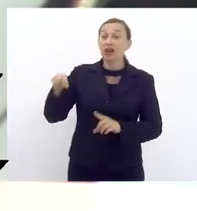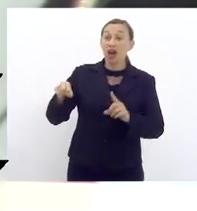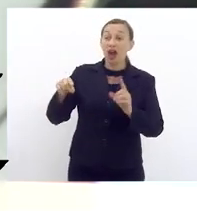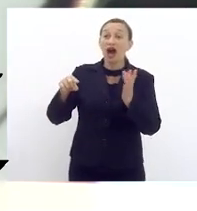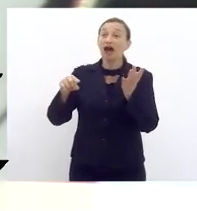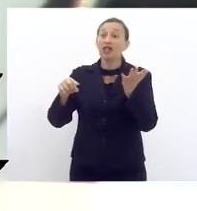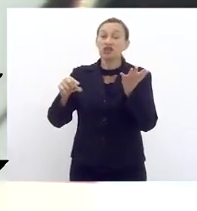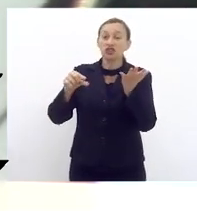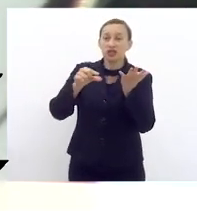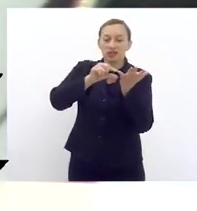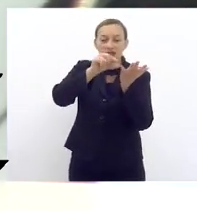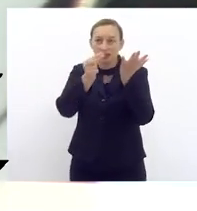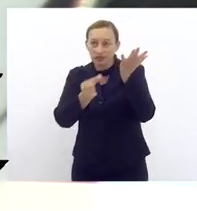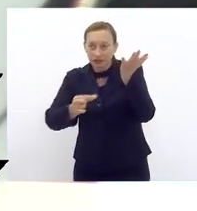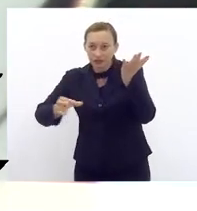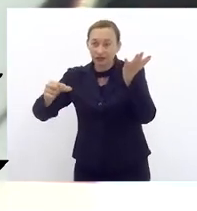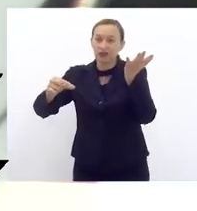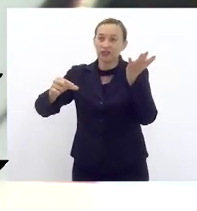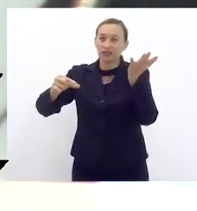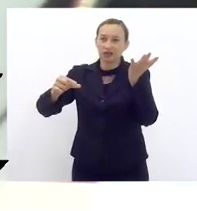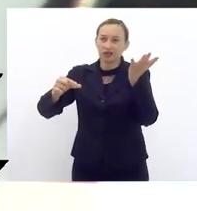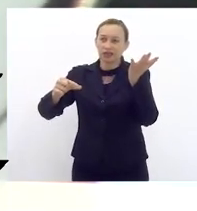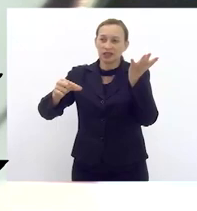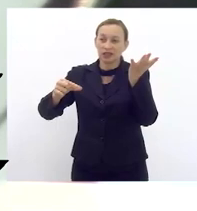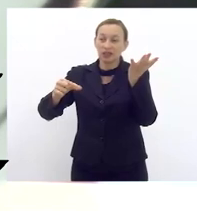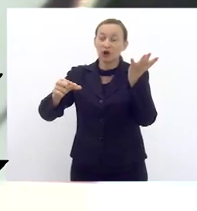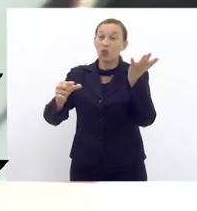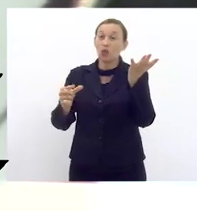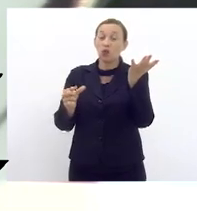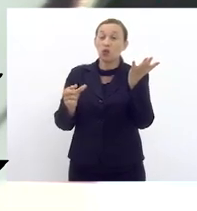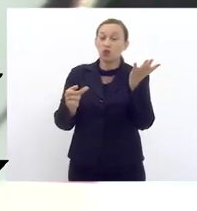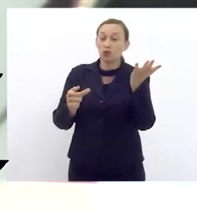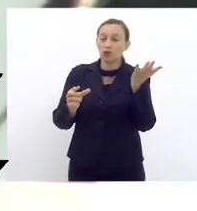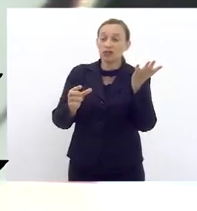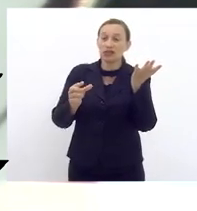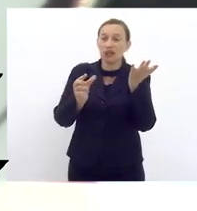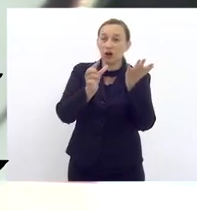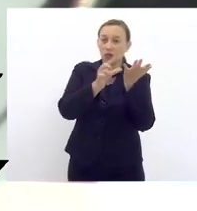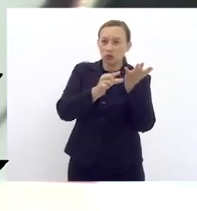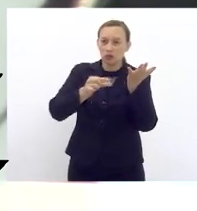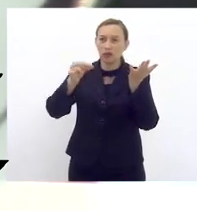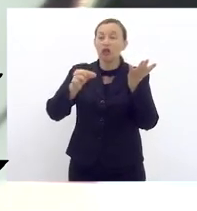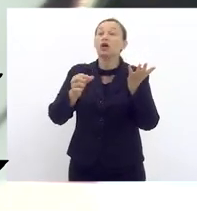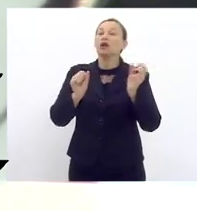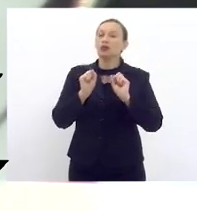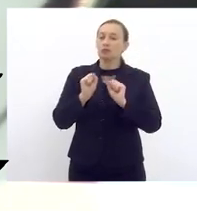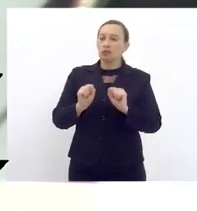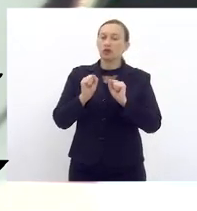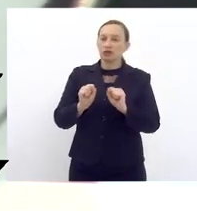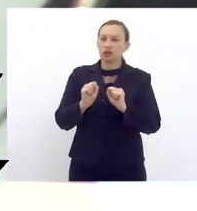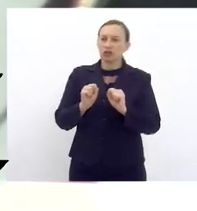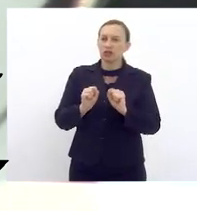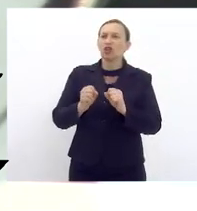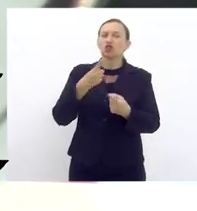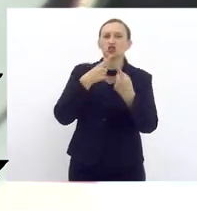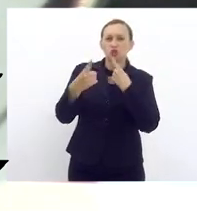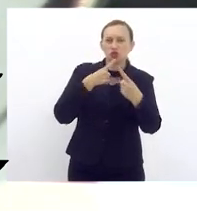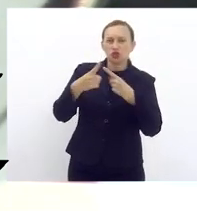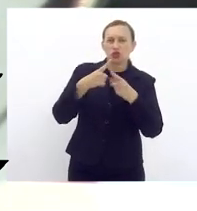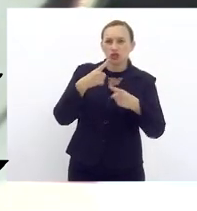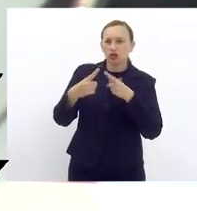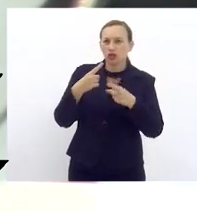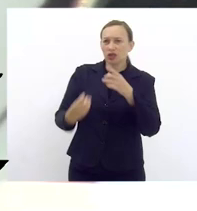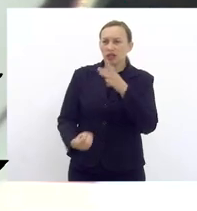não há orixá justamente trazendo elementos para que a gente possa discutir política pública mas que a gente